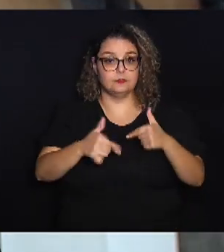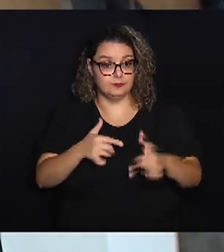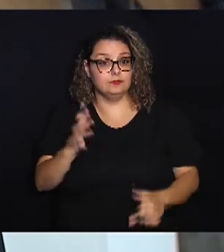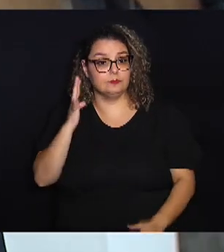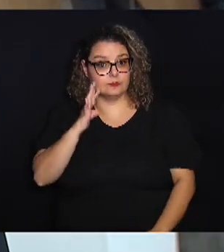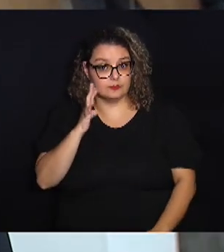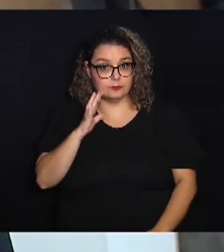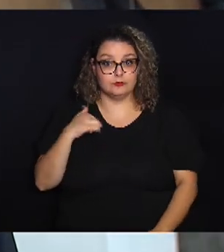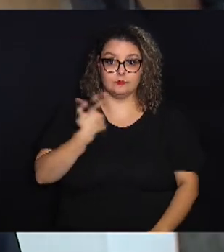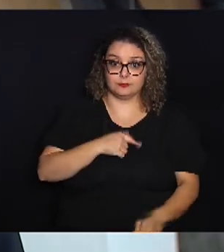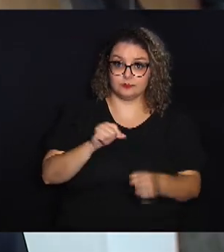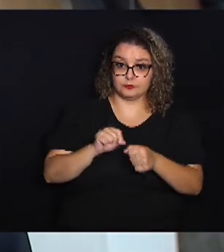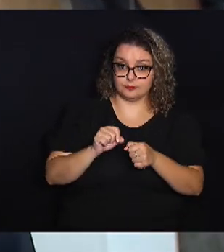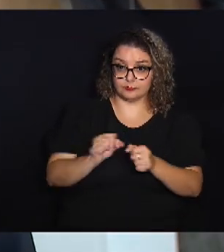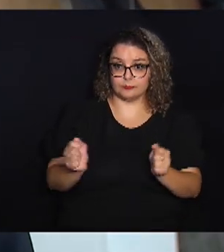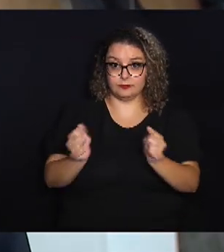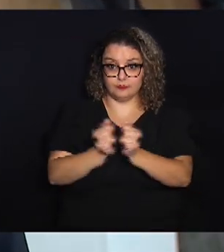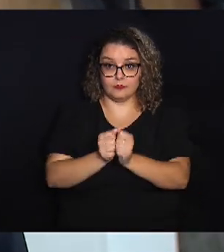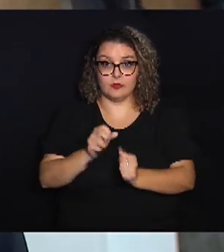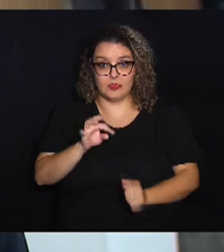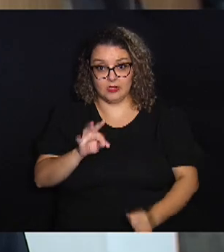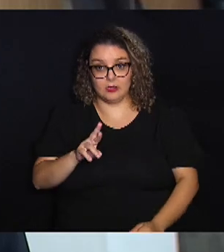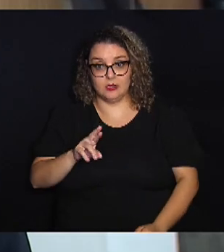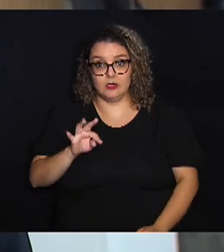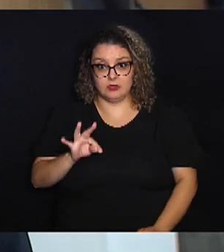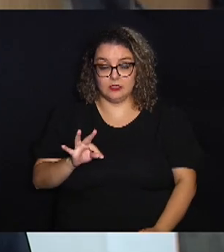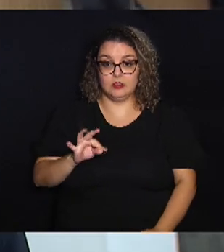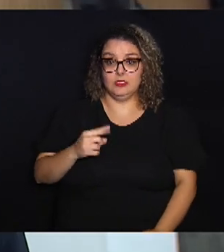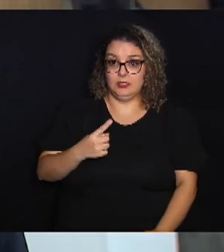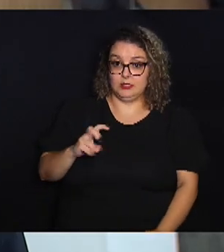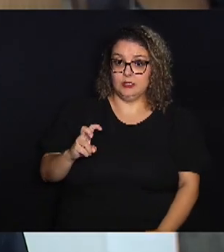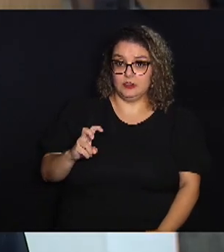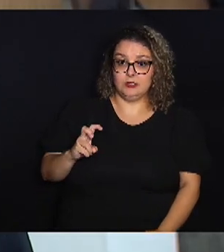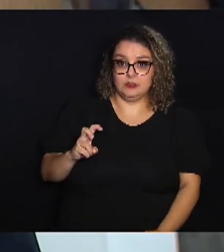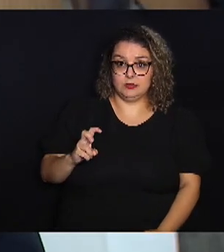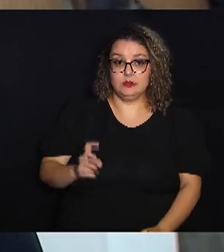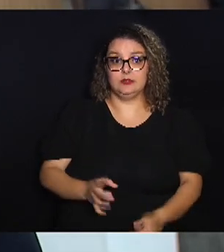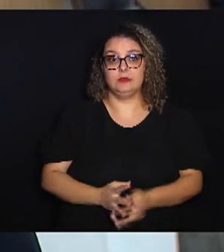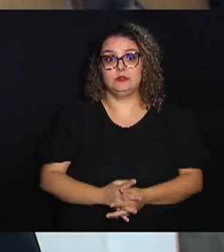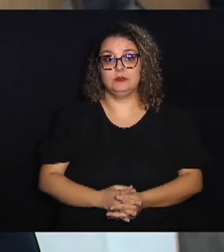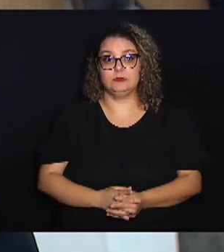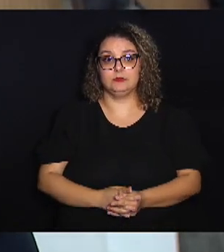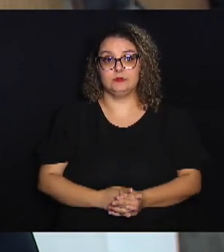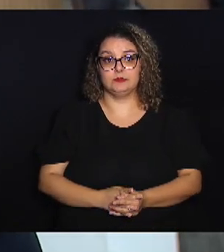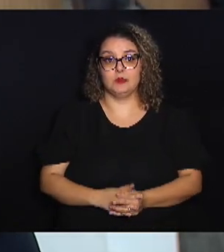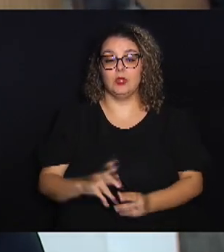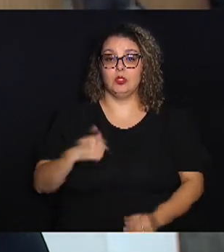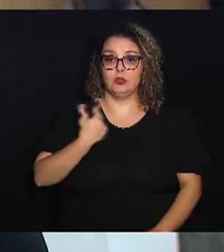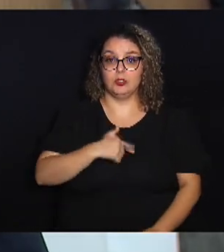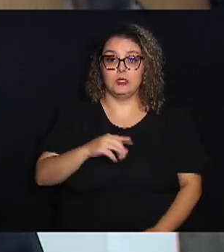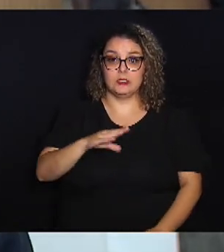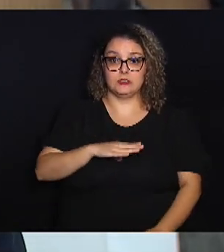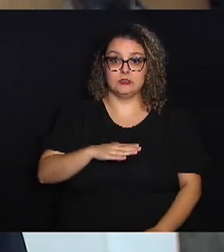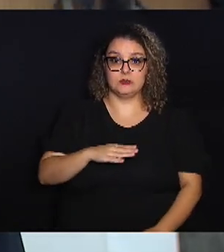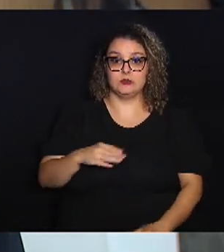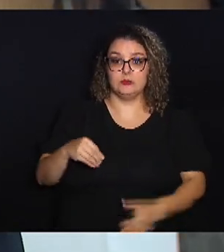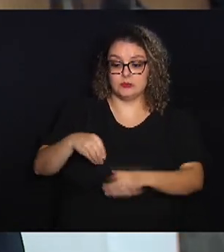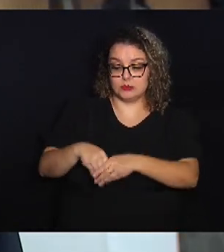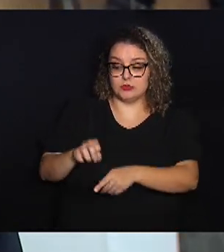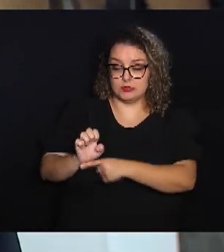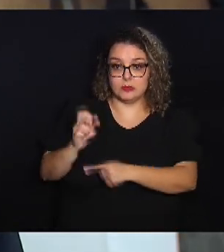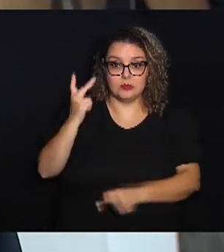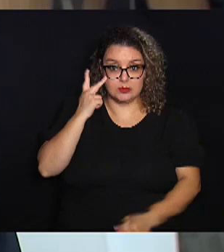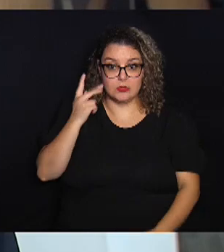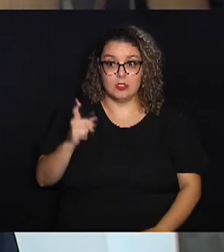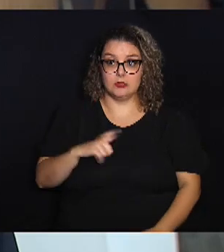que nós fizemos junto com o TRT 15, que nós somos a cidade do interior a ter um tribunal. Então